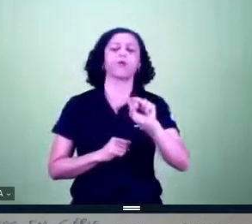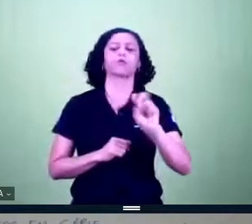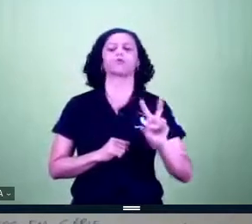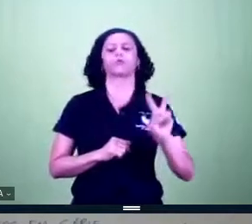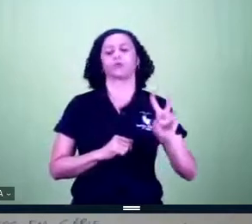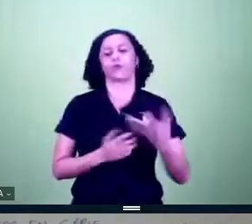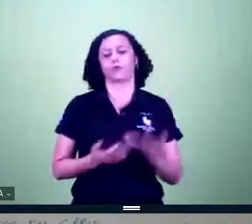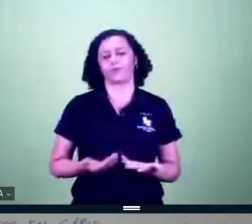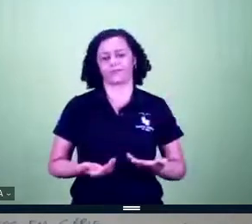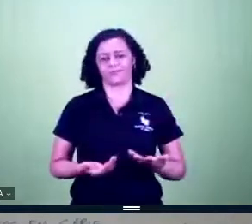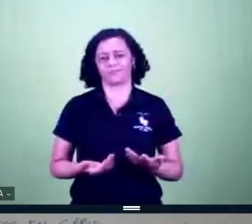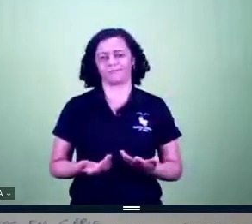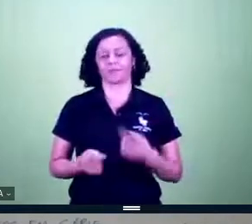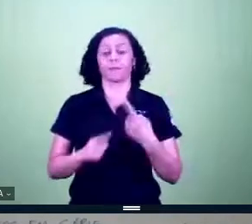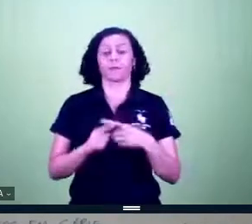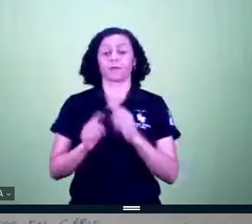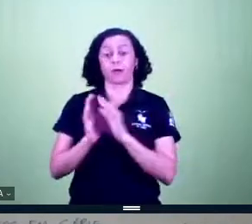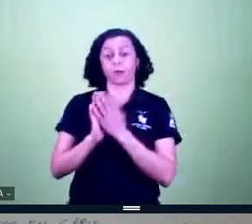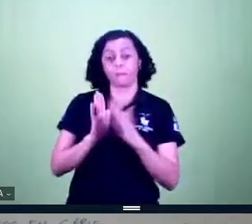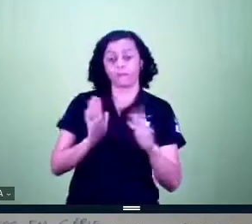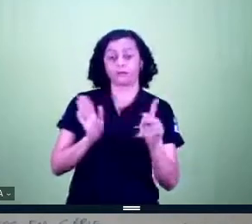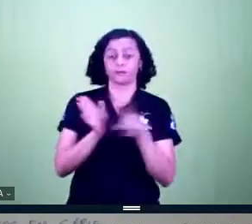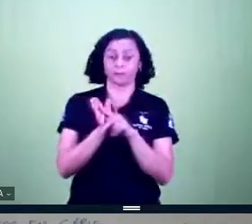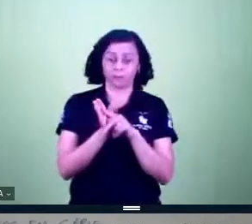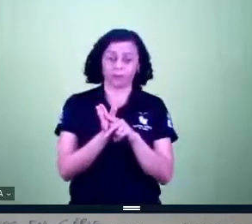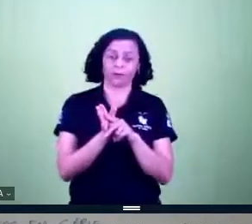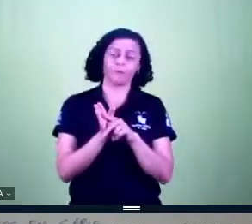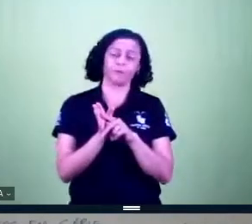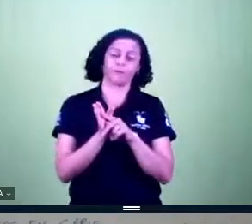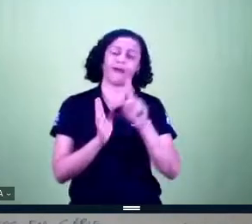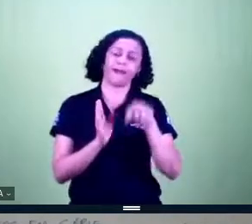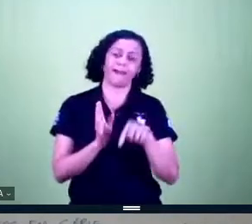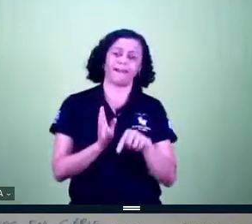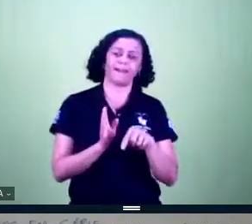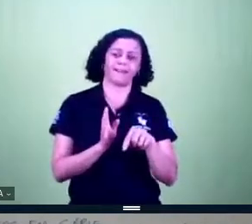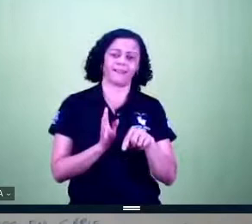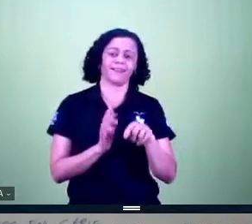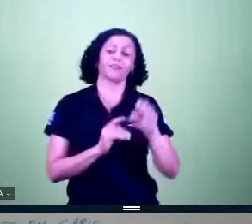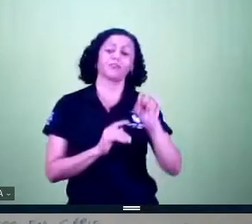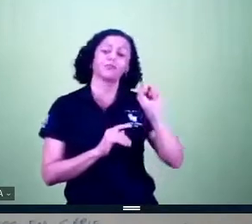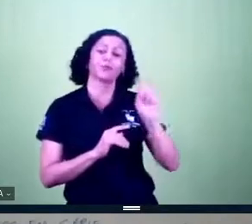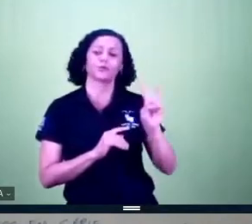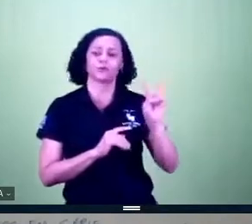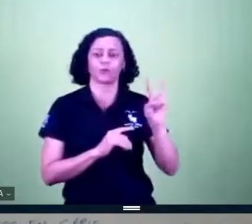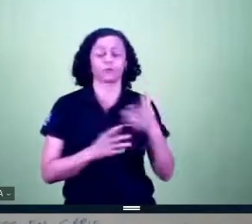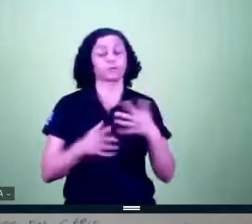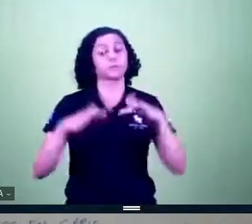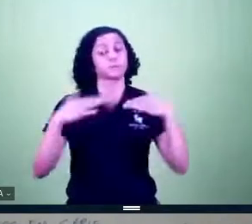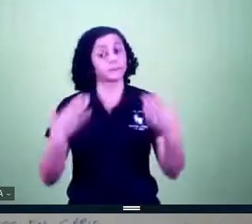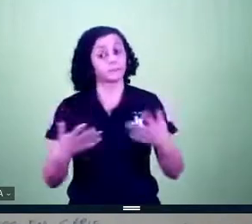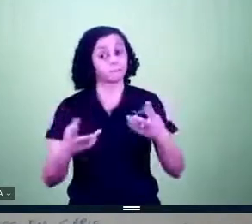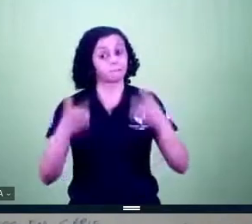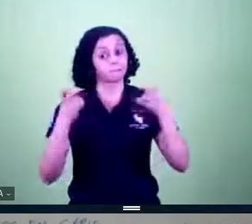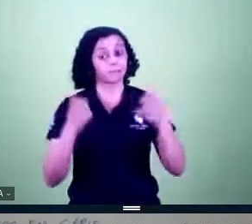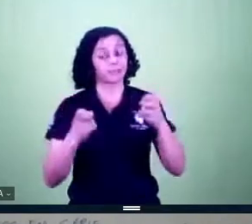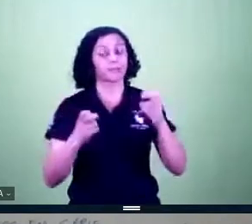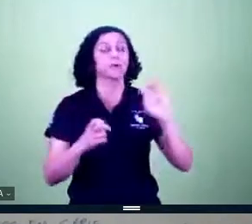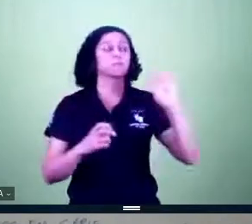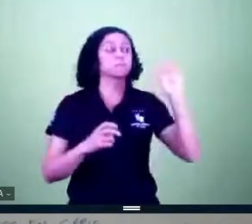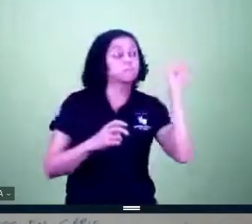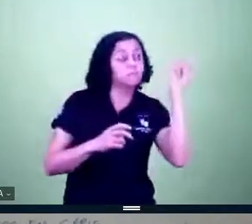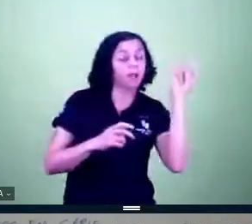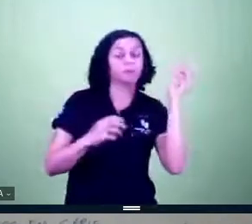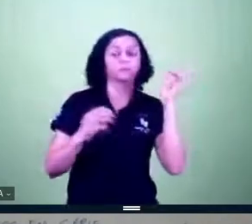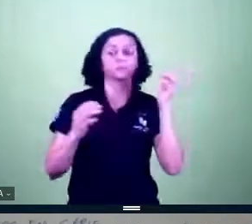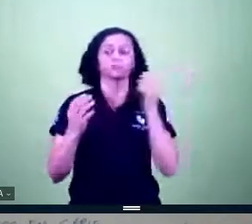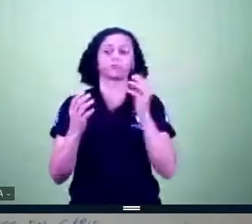12 volts. Se eu jogo uma tensão de 8 para ela, ela vai brilhar muito menos. Não é assim? Então percebam que quantas lâmpadas eu fizer a